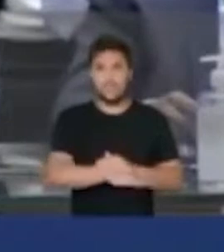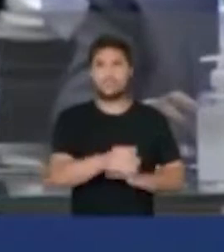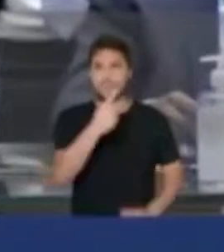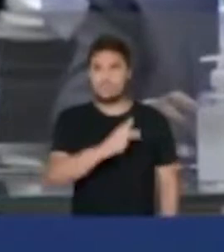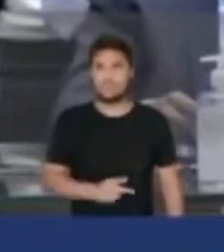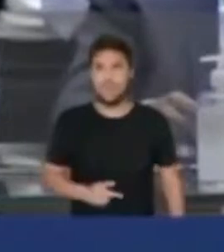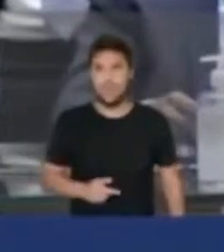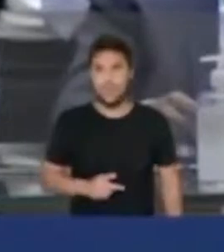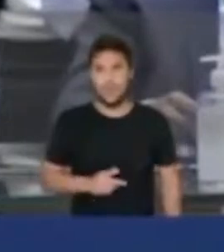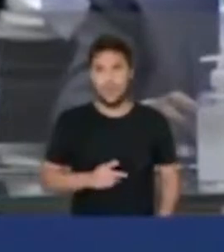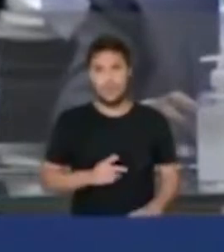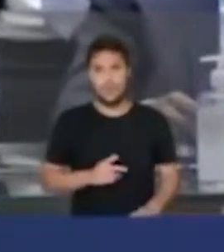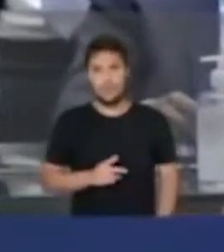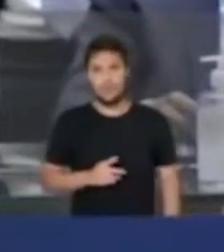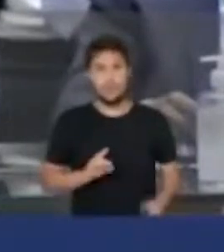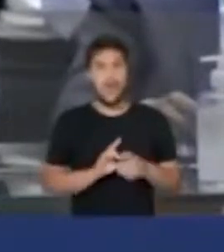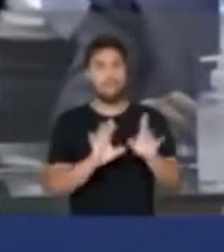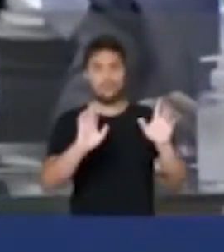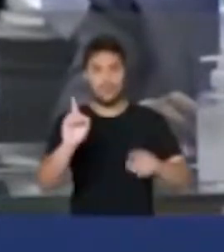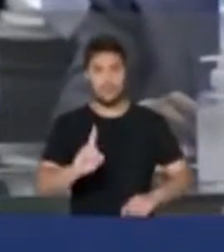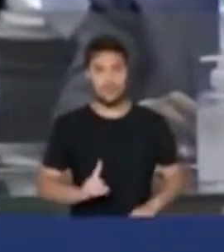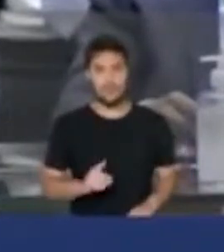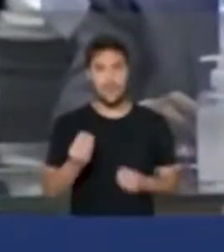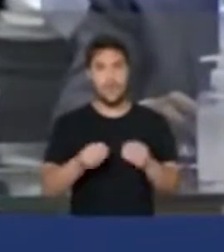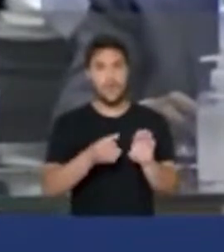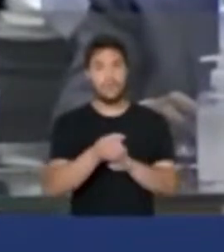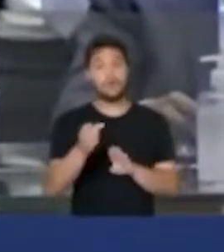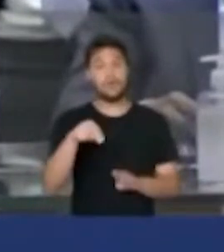a palavra, Vossa Excelência, não. Muito bem! Como orienta o novo...